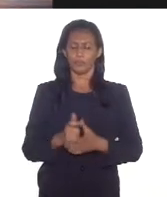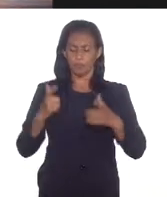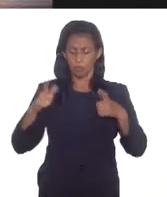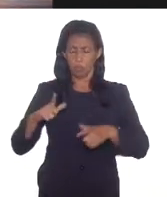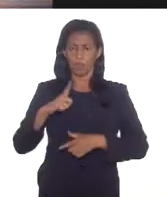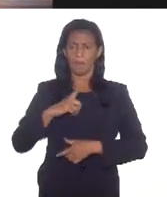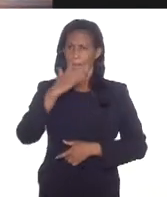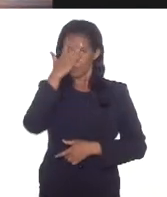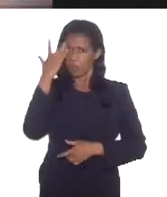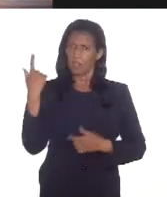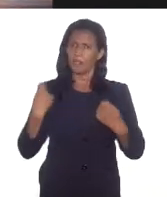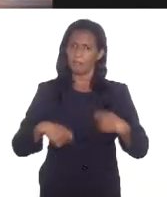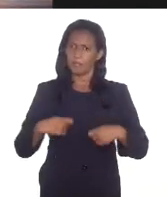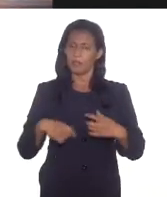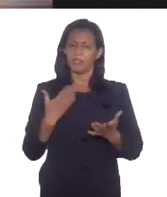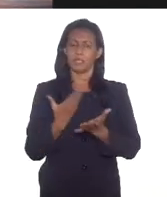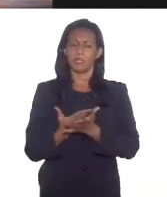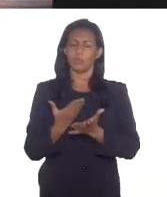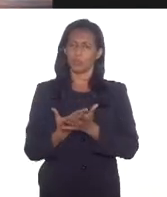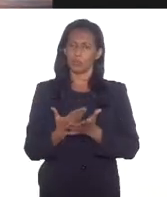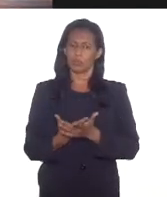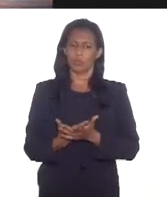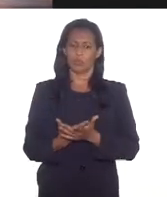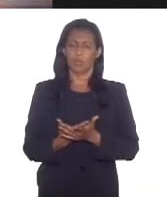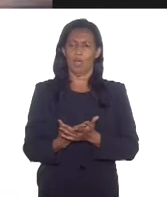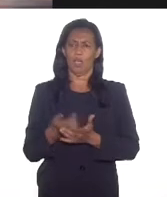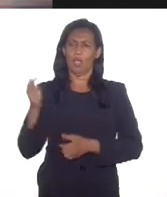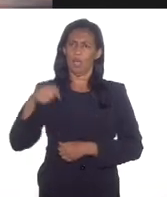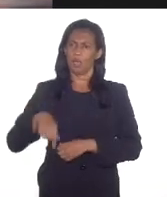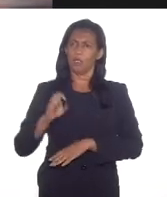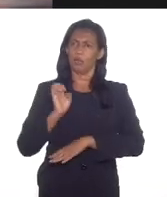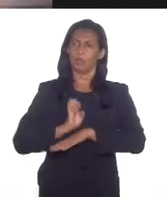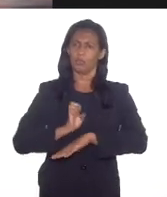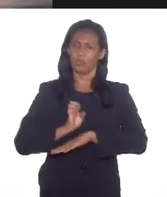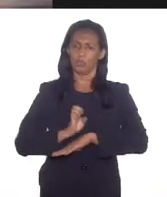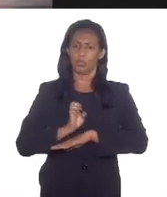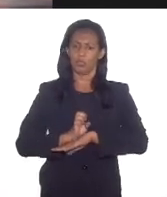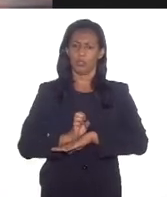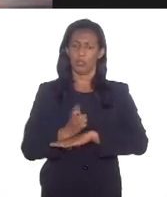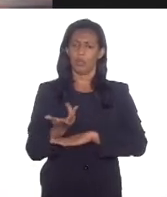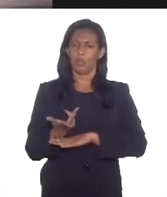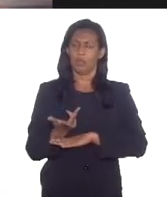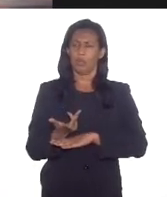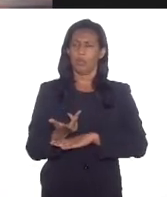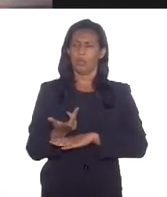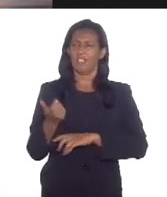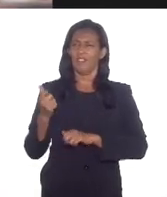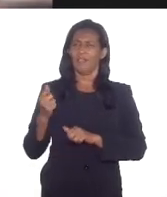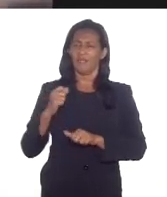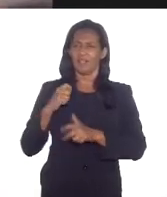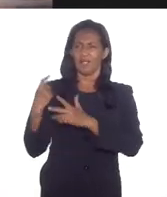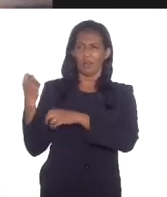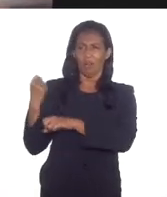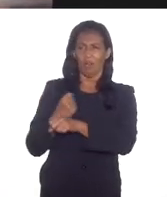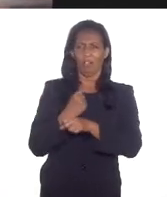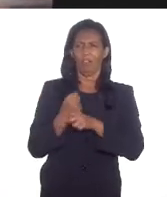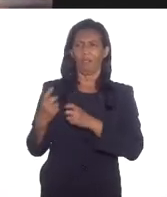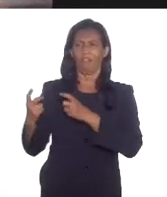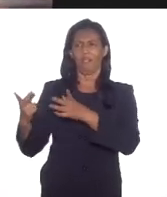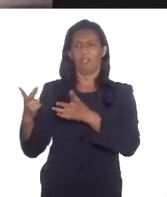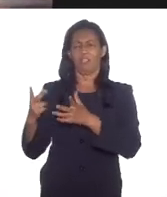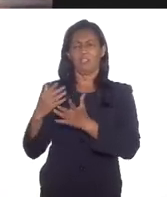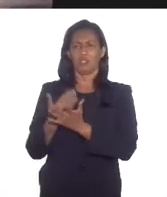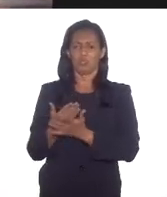pessoas também que precisam estudar, uma vitrine aqui do nosso estado, fazer negócio com uma escola. Fica a escola. Se